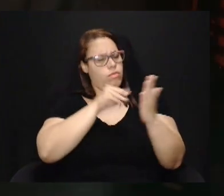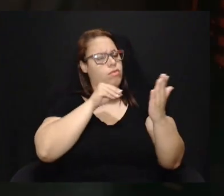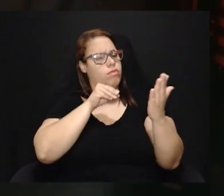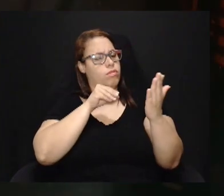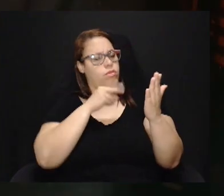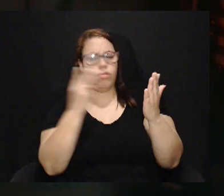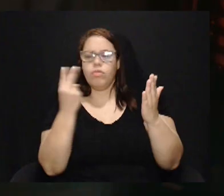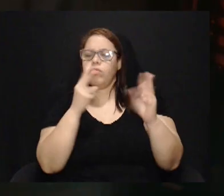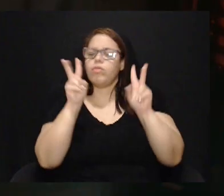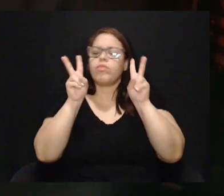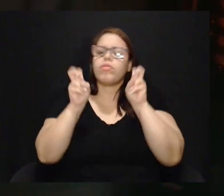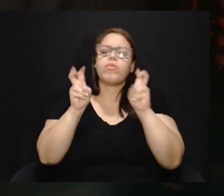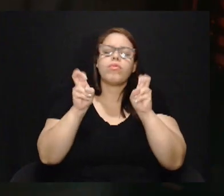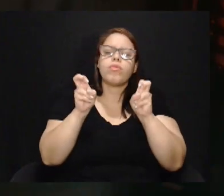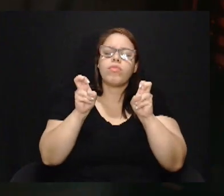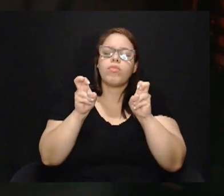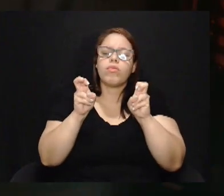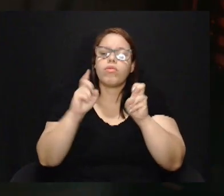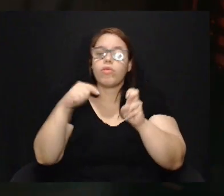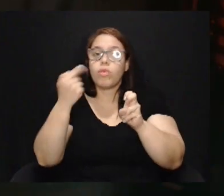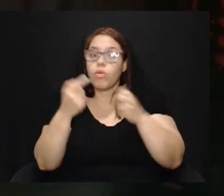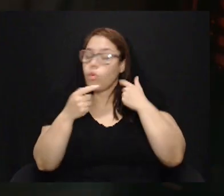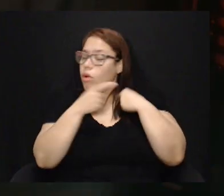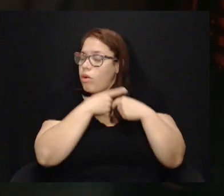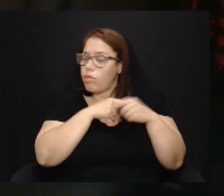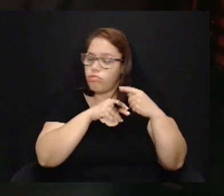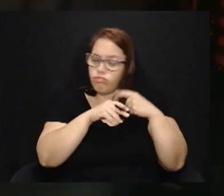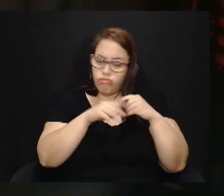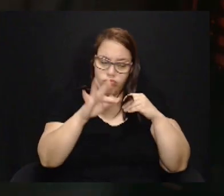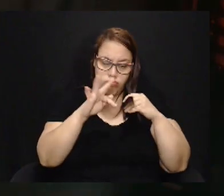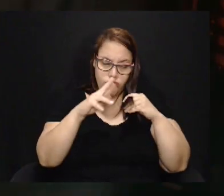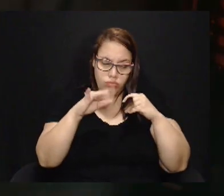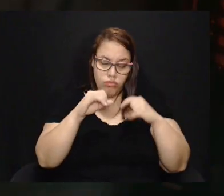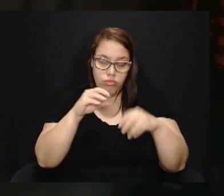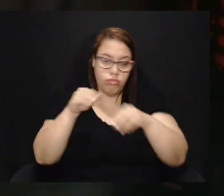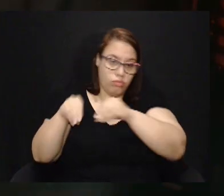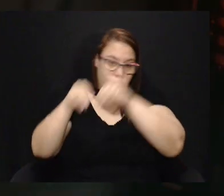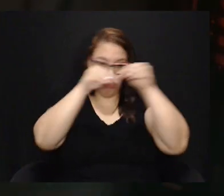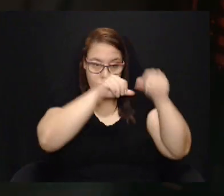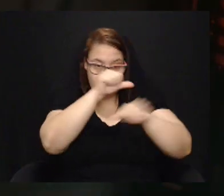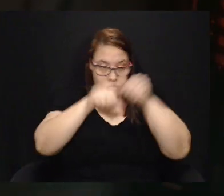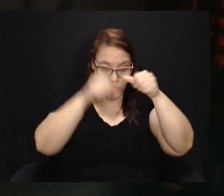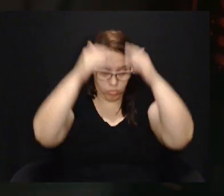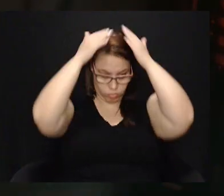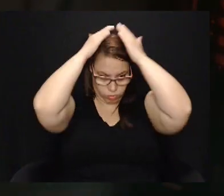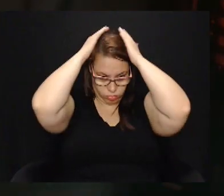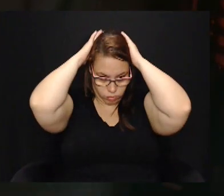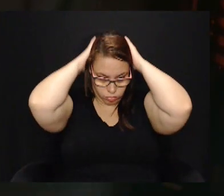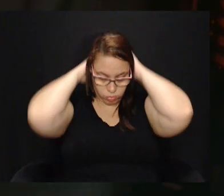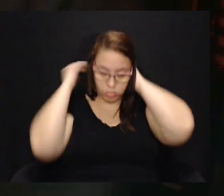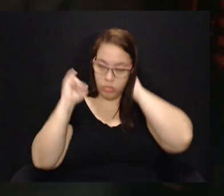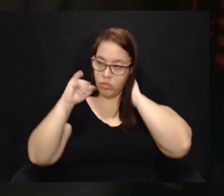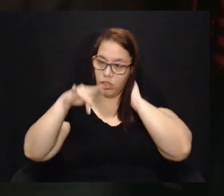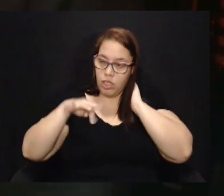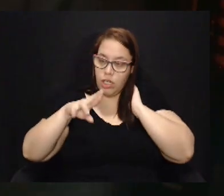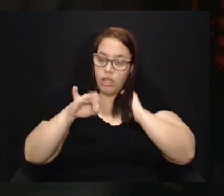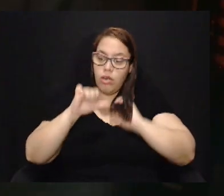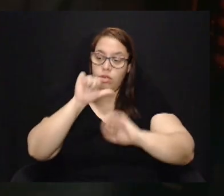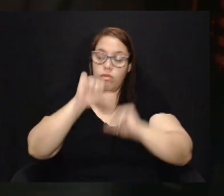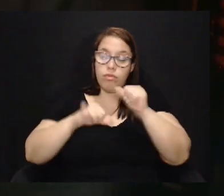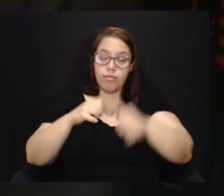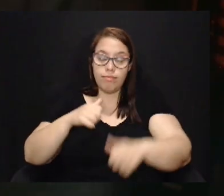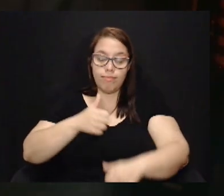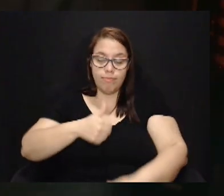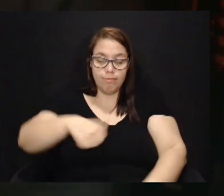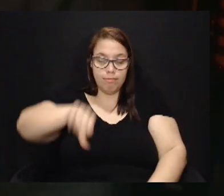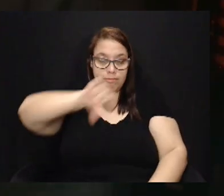que vão além dos fios, né? Como a transição capilar e o implante transformam a autoestima, englobando